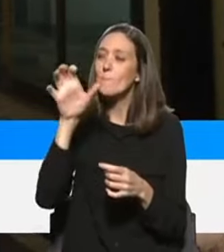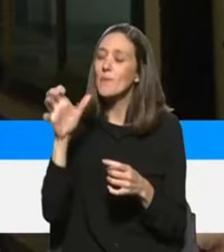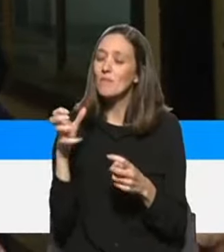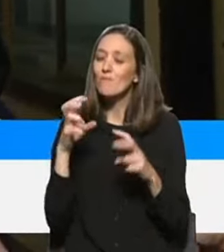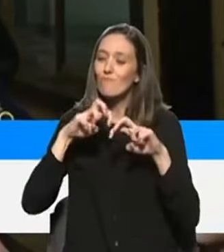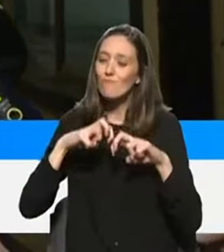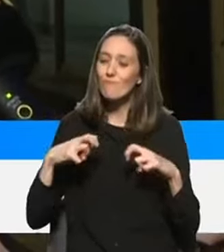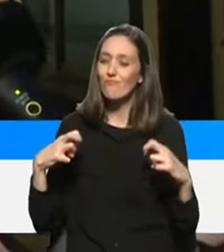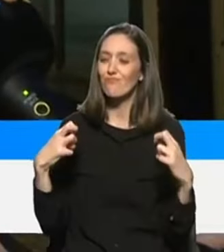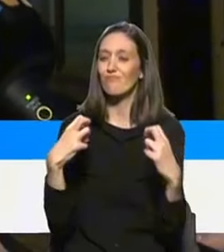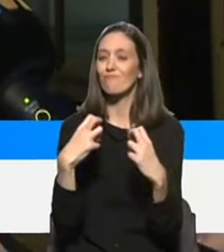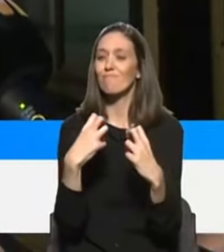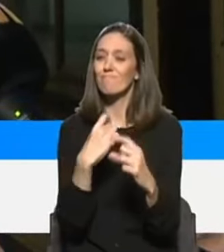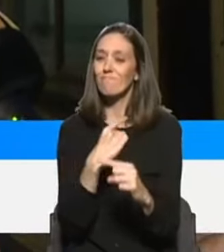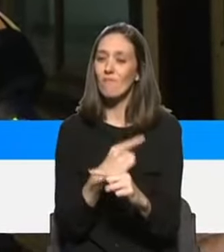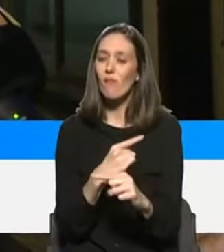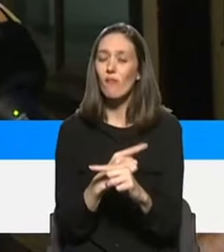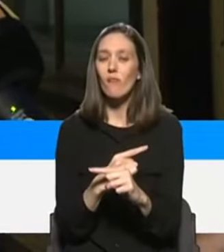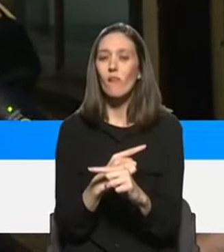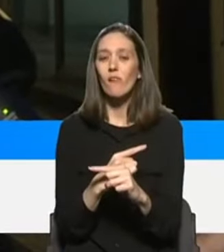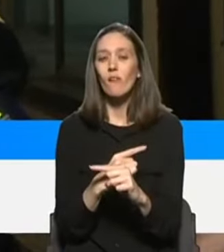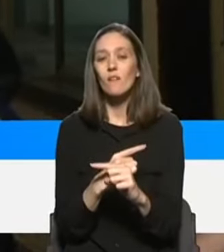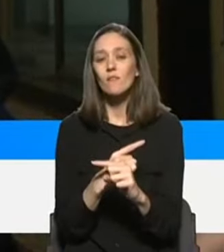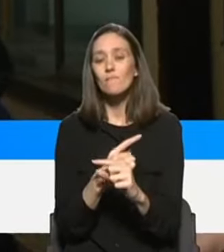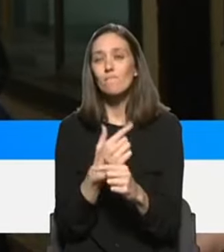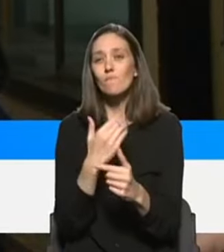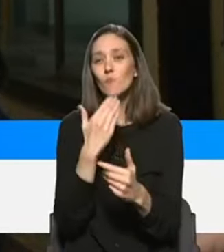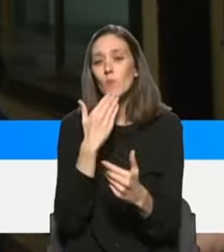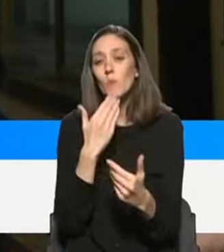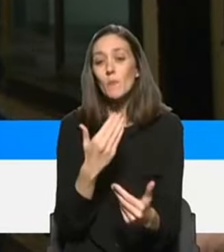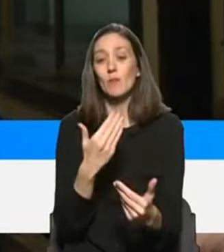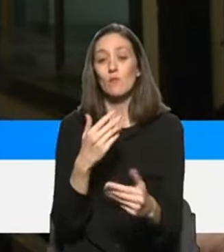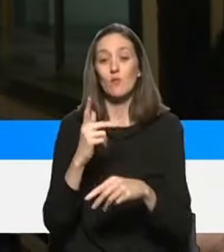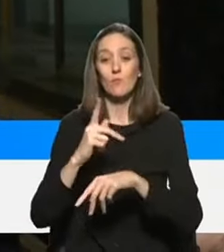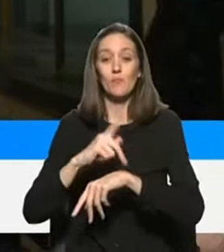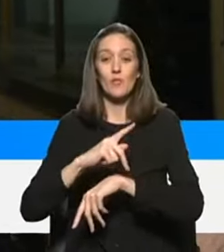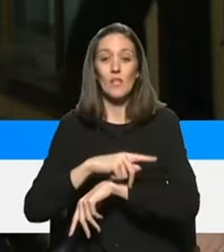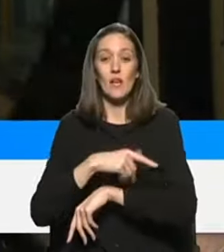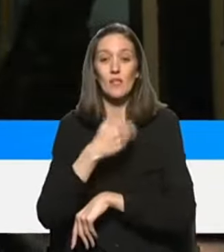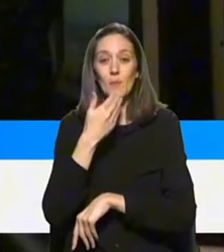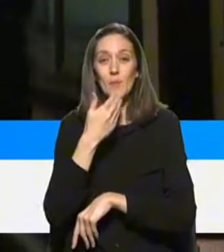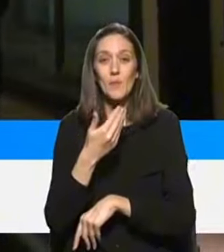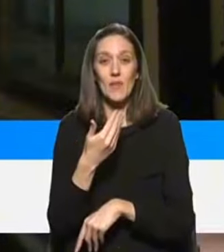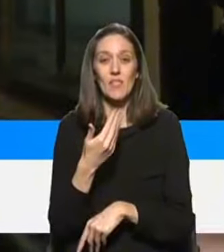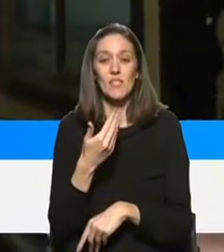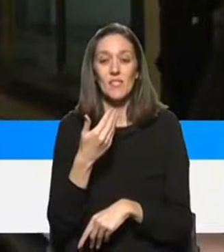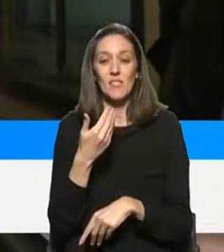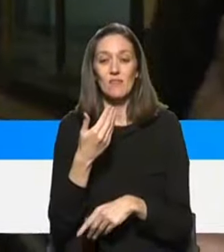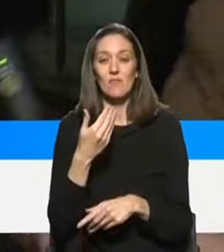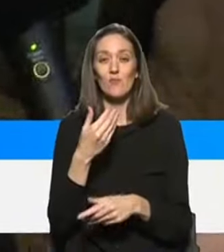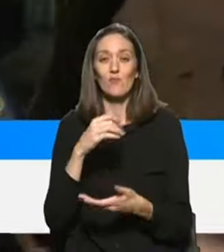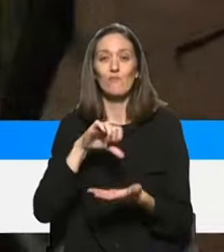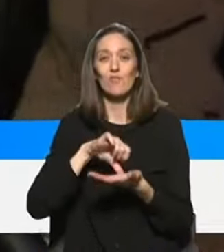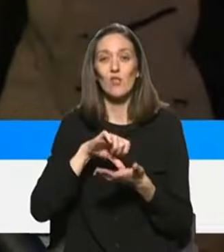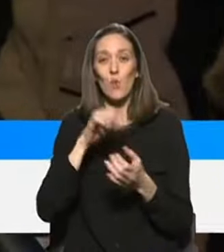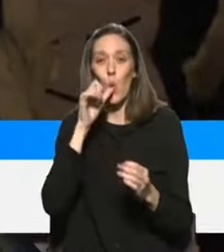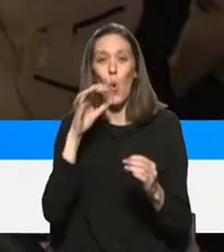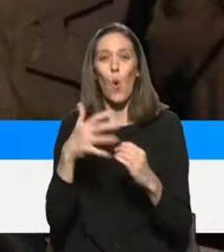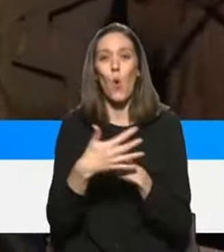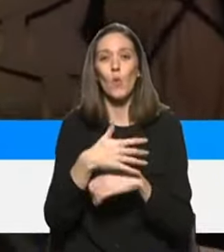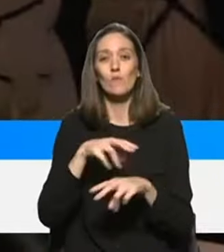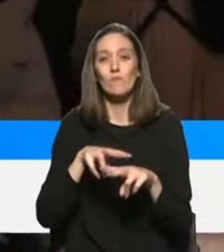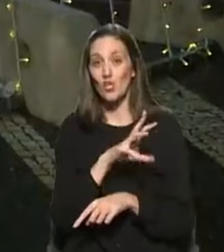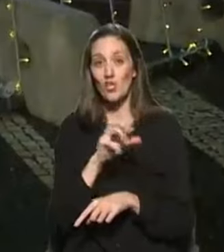mesma mesa e encontrar um rumo, um apelo que Ponta Delgada faz aqui de meio, no meio do Atlântico para todo o mundo. Um